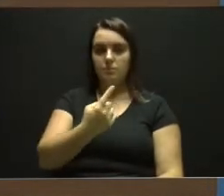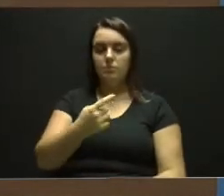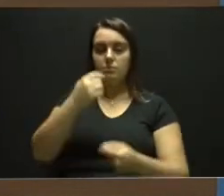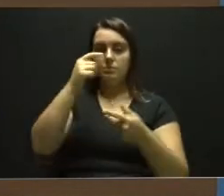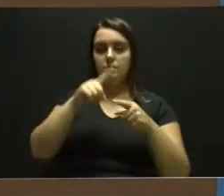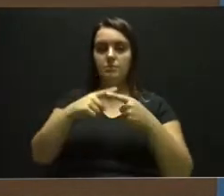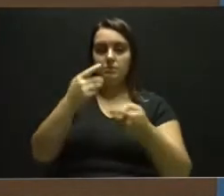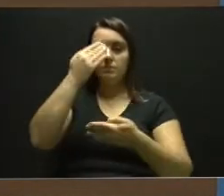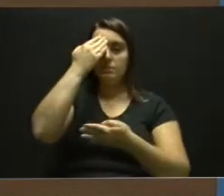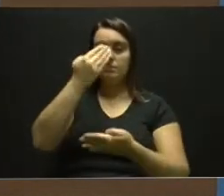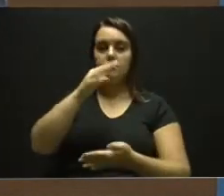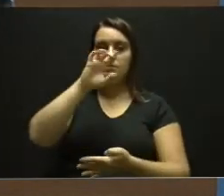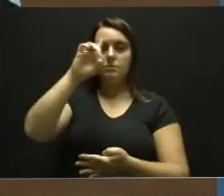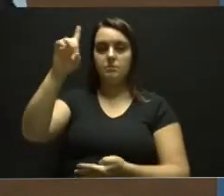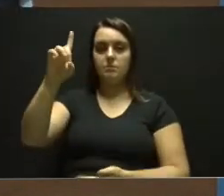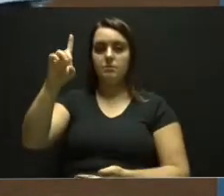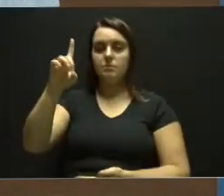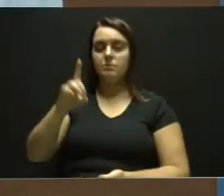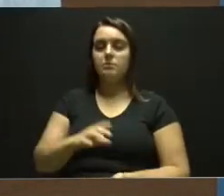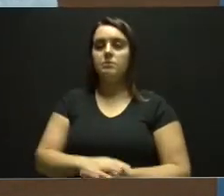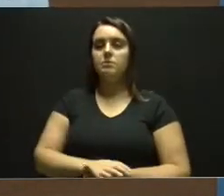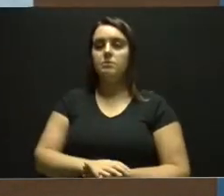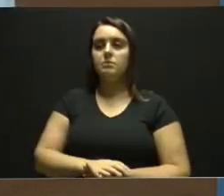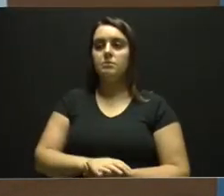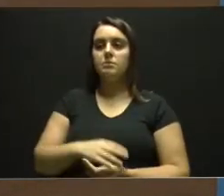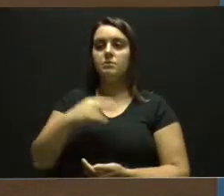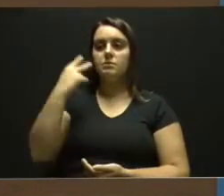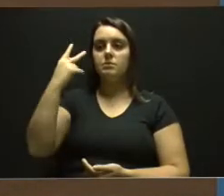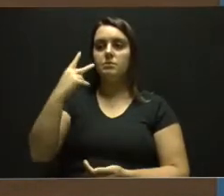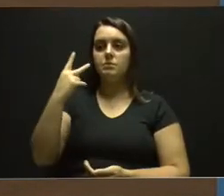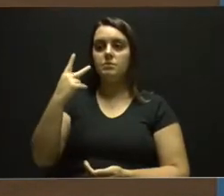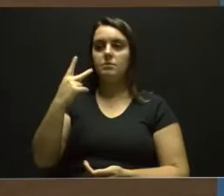a deus agradeço todo mundo pra mesa vereador